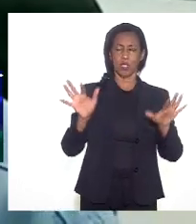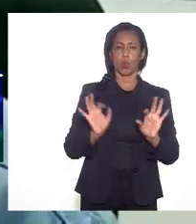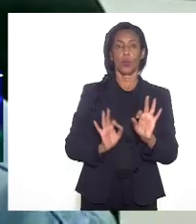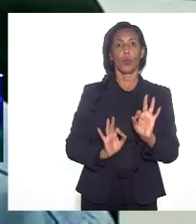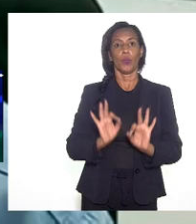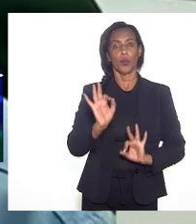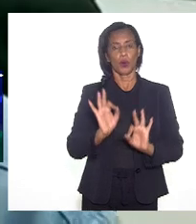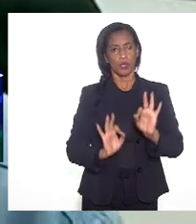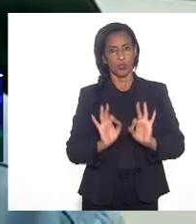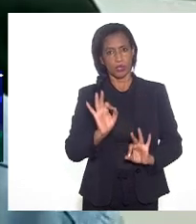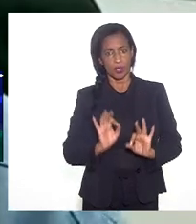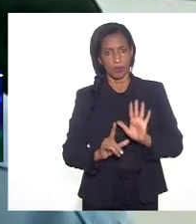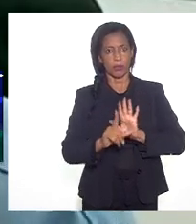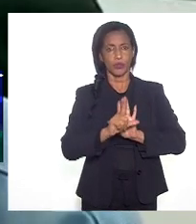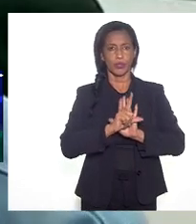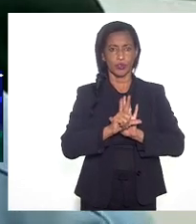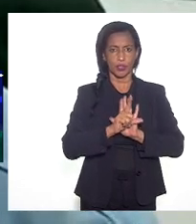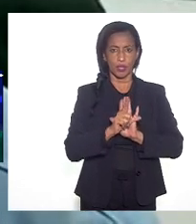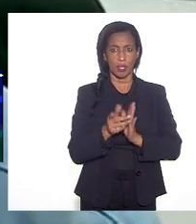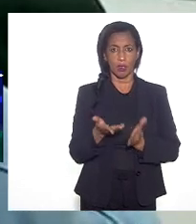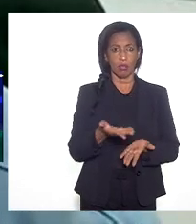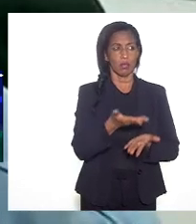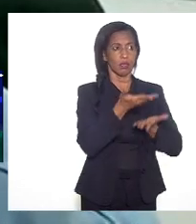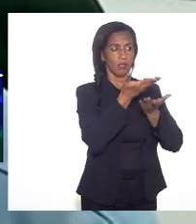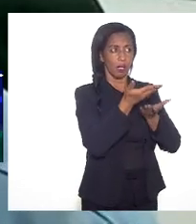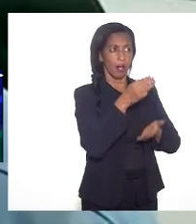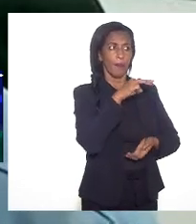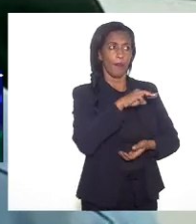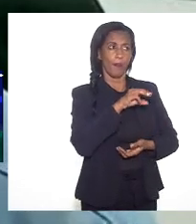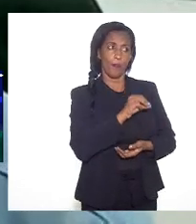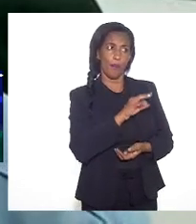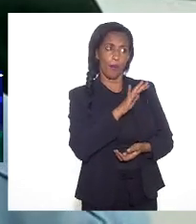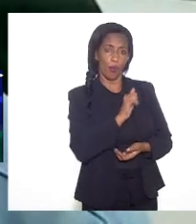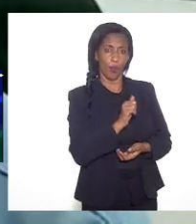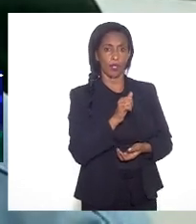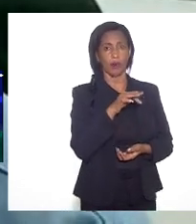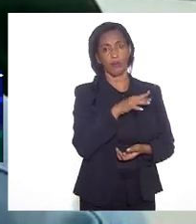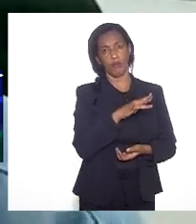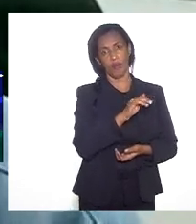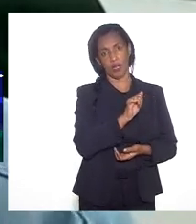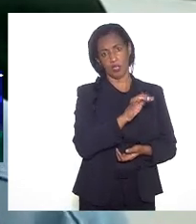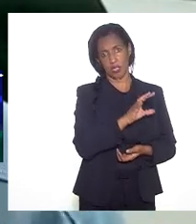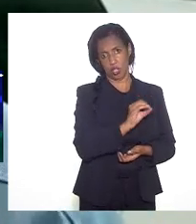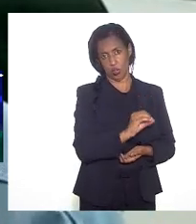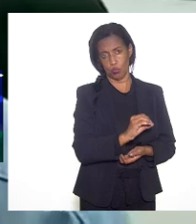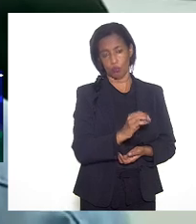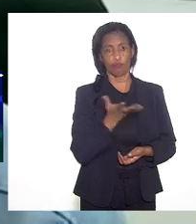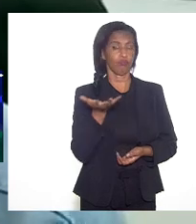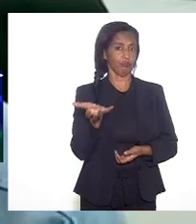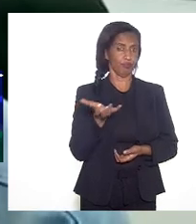projeto de lei da deputada Mônica Francisco, de querer